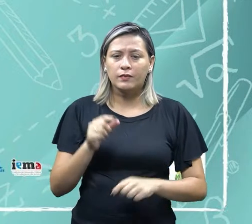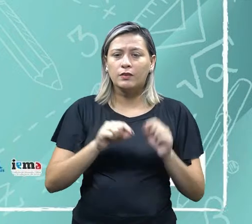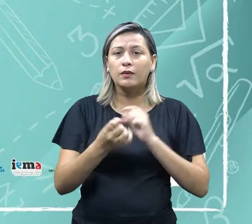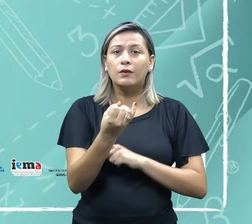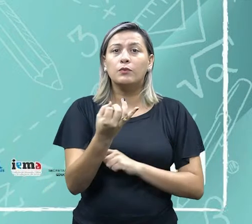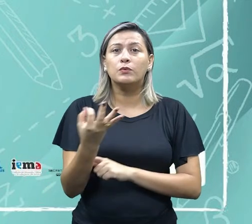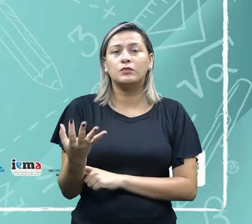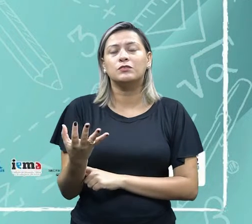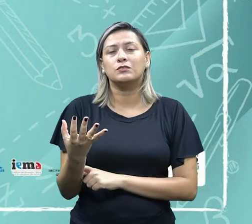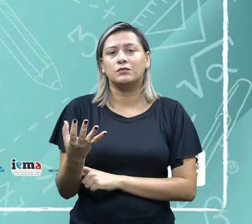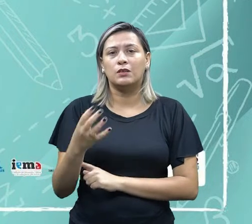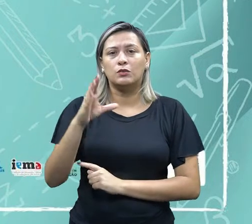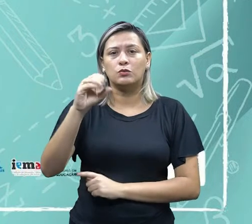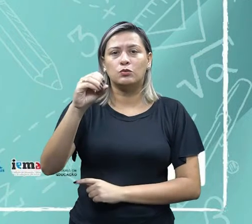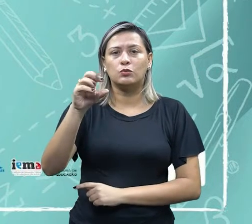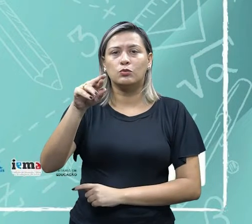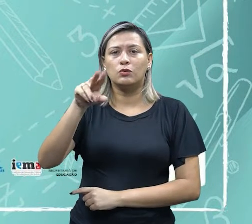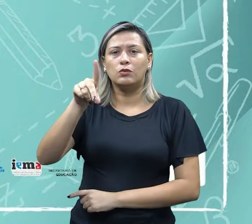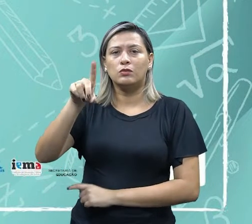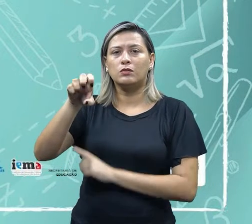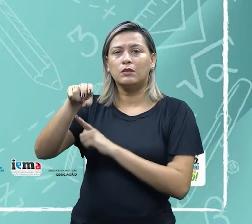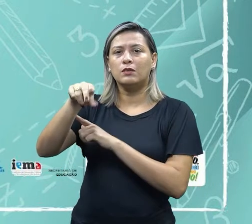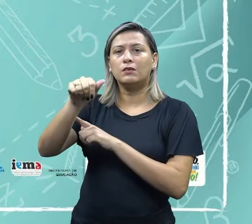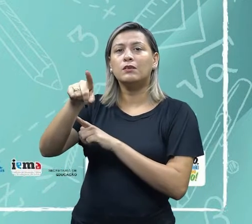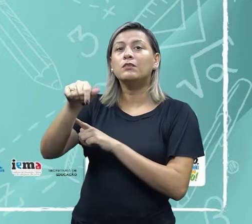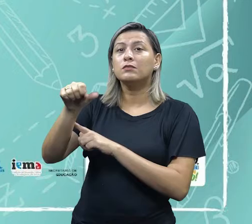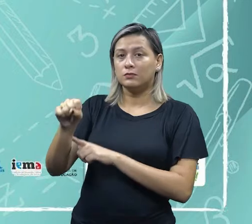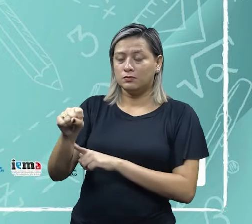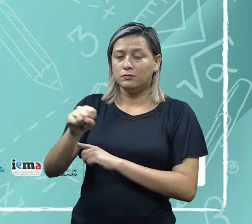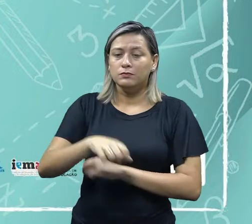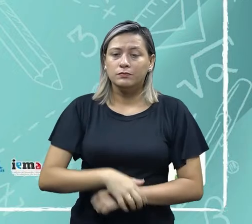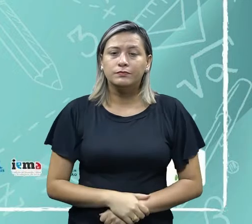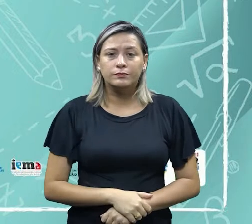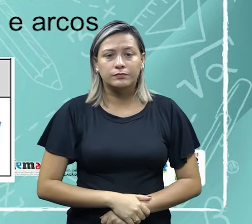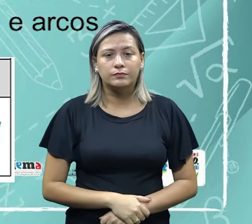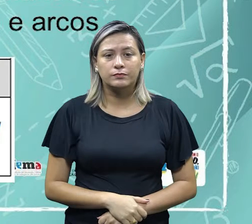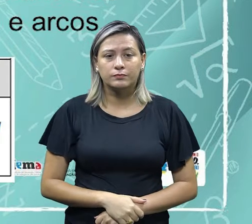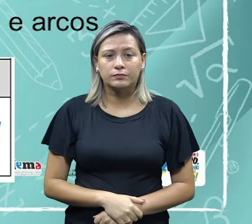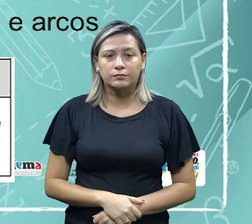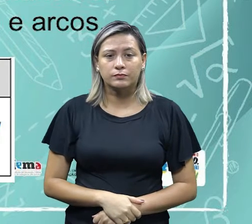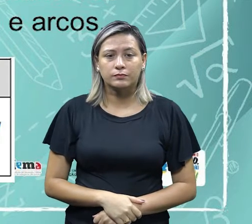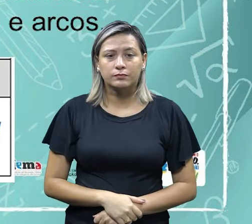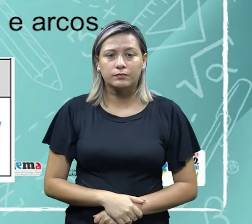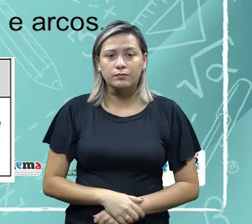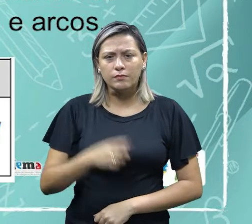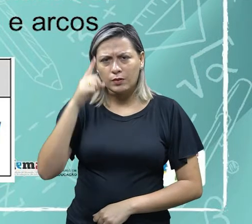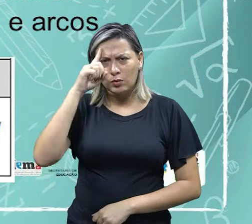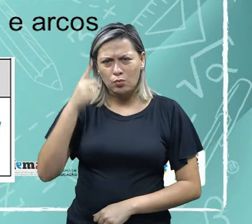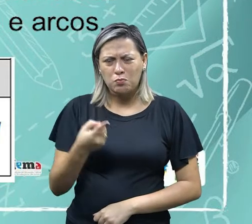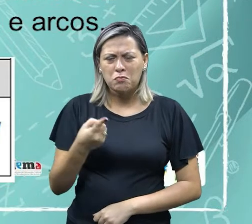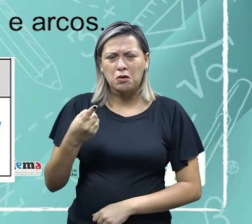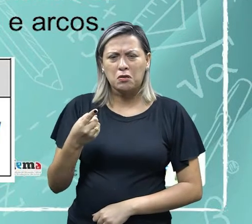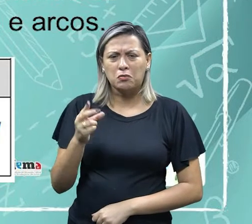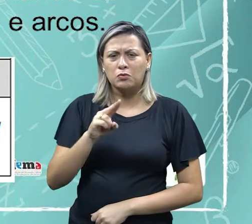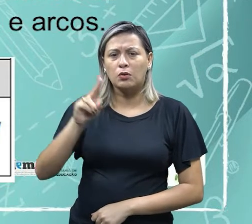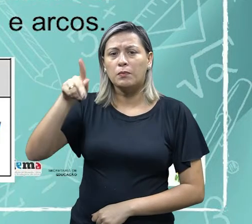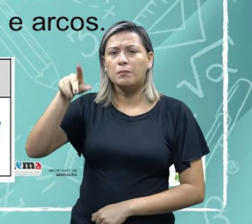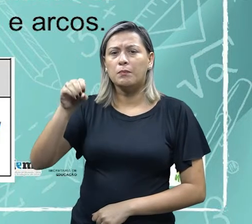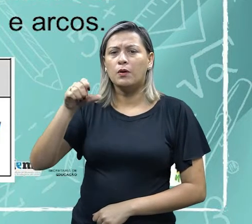segundo ponto, ou com um arco se for coordenada polar. Comando